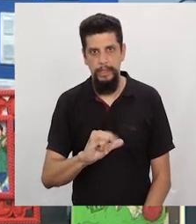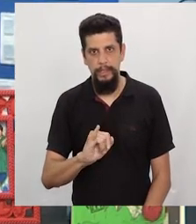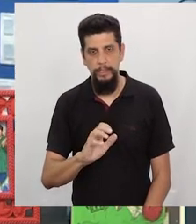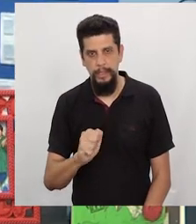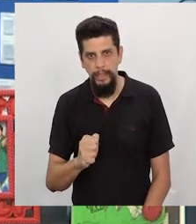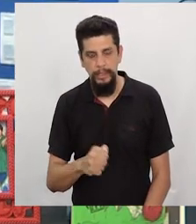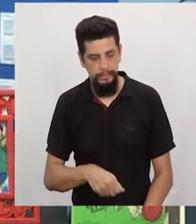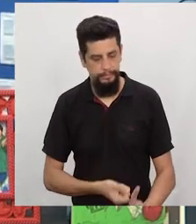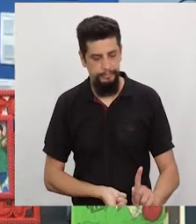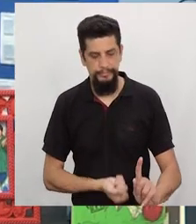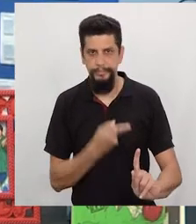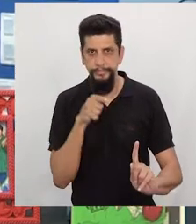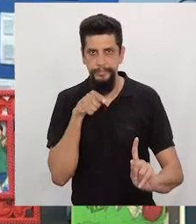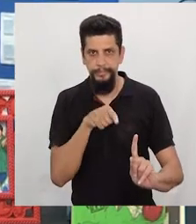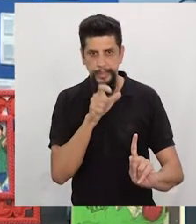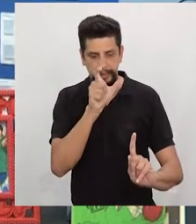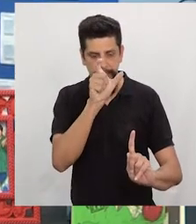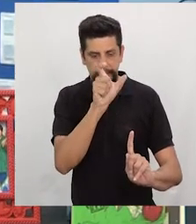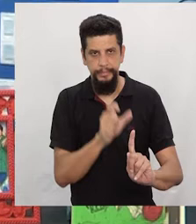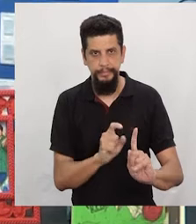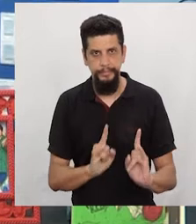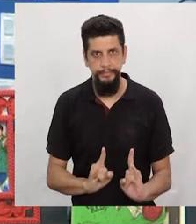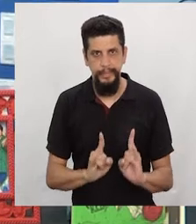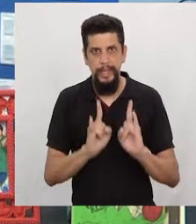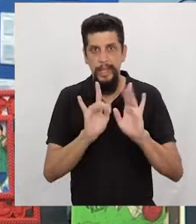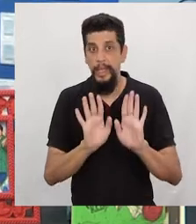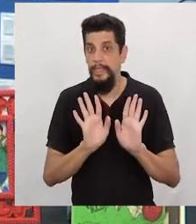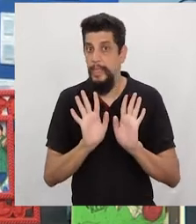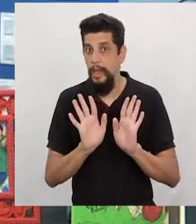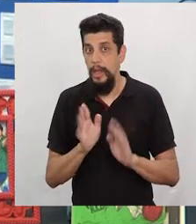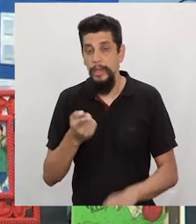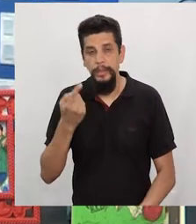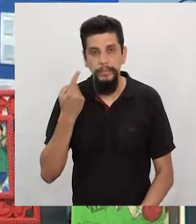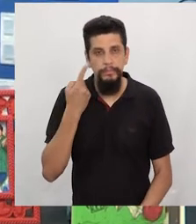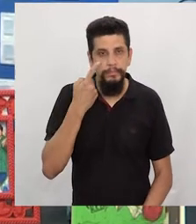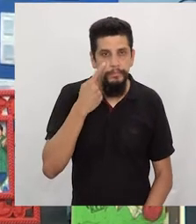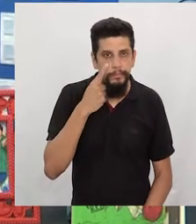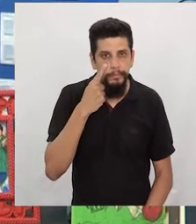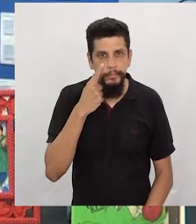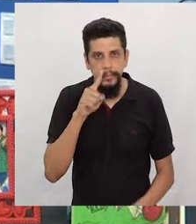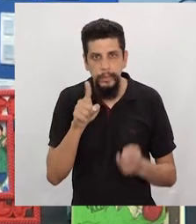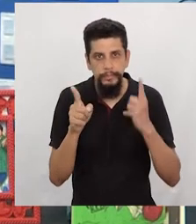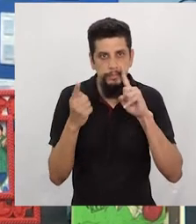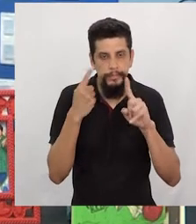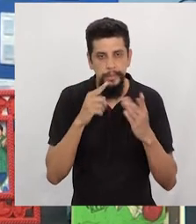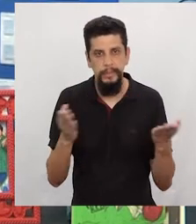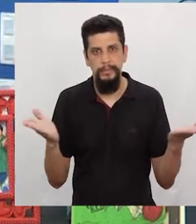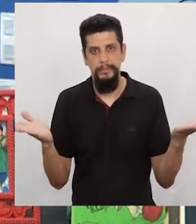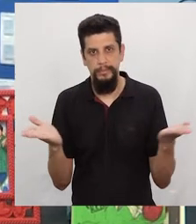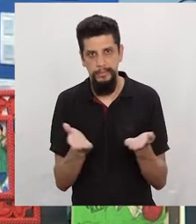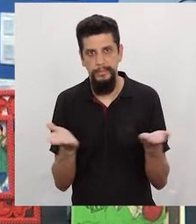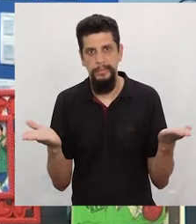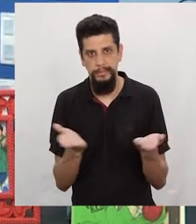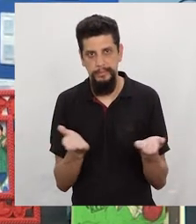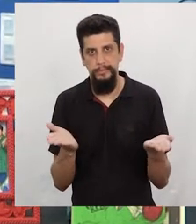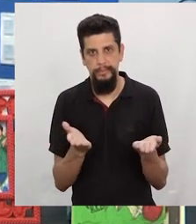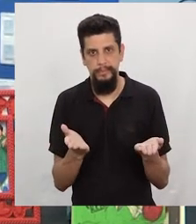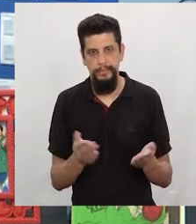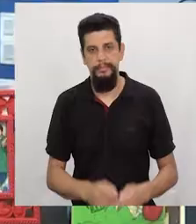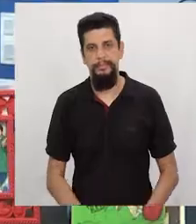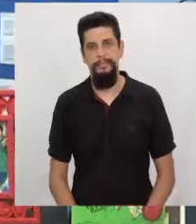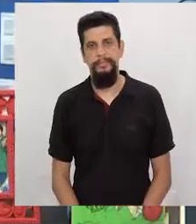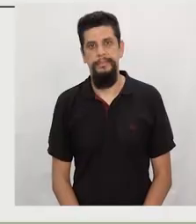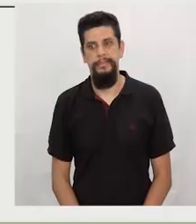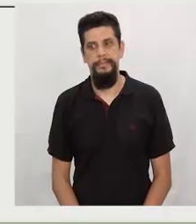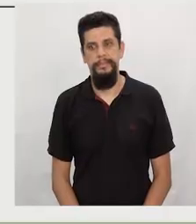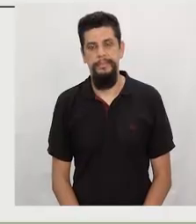suspeita do prédio. Então, é isso que nós vamos descobrir neste